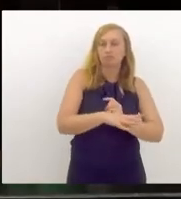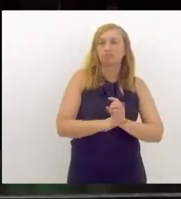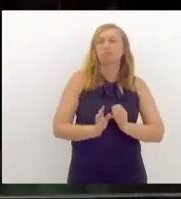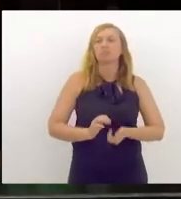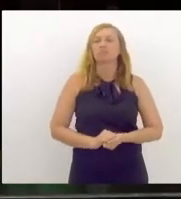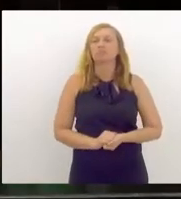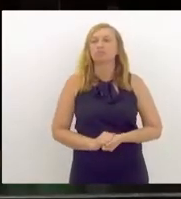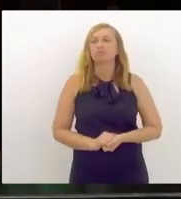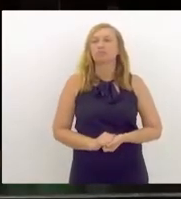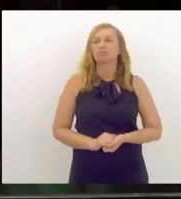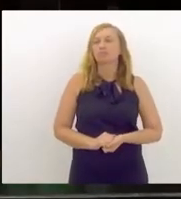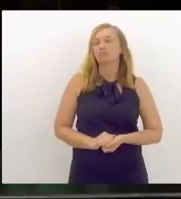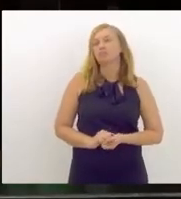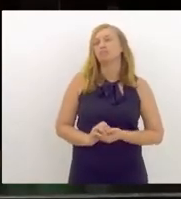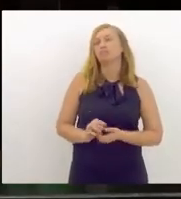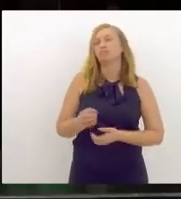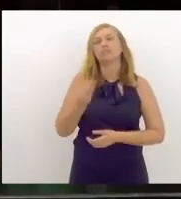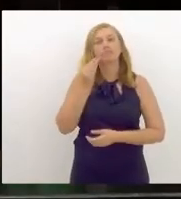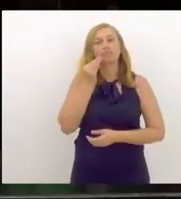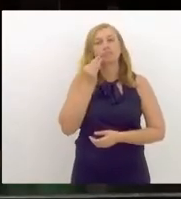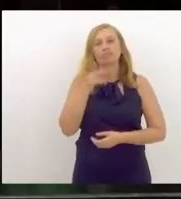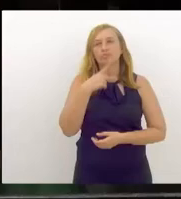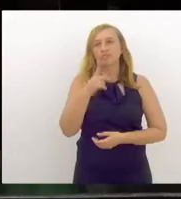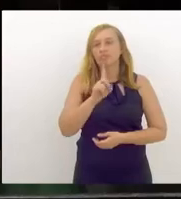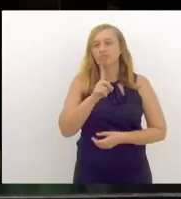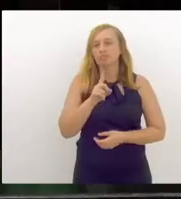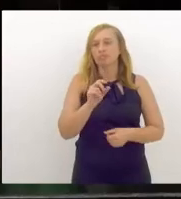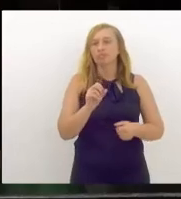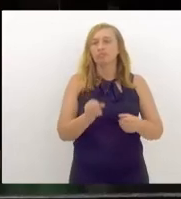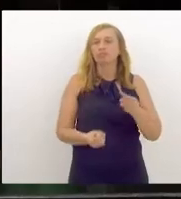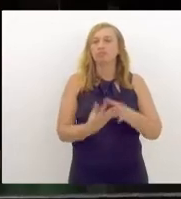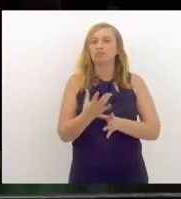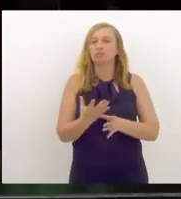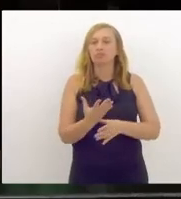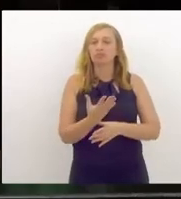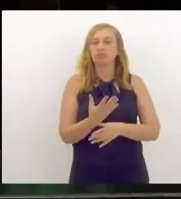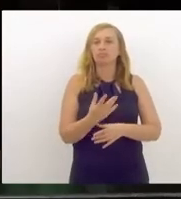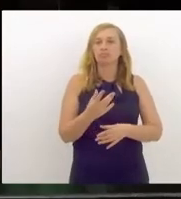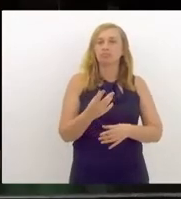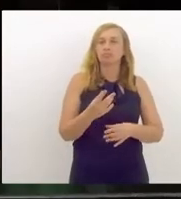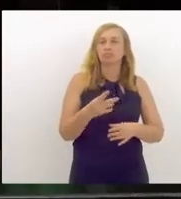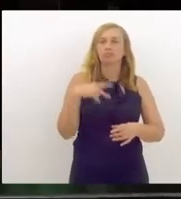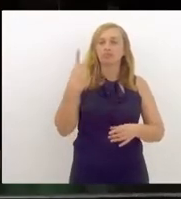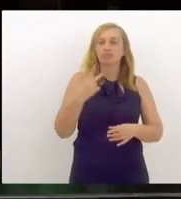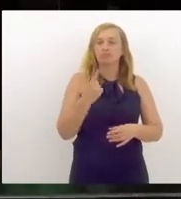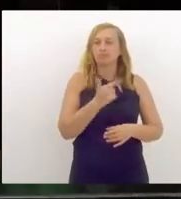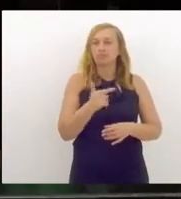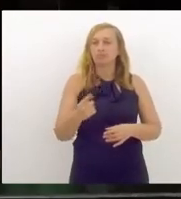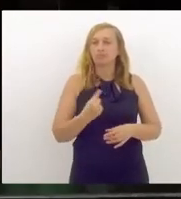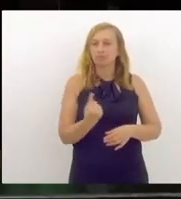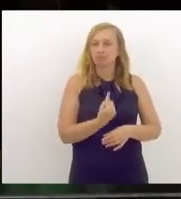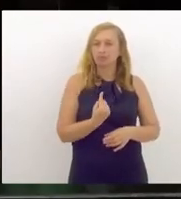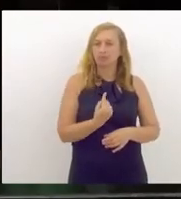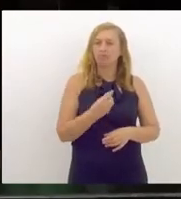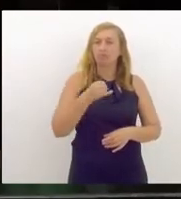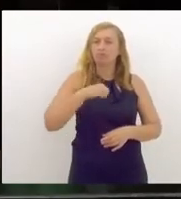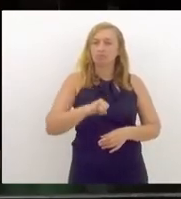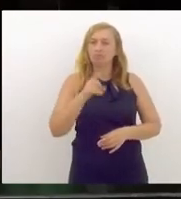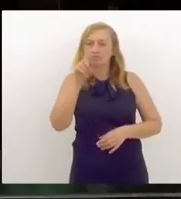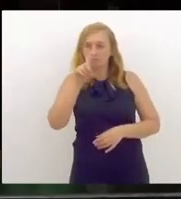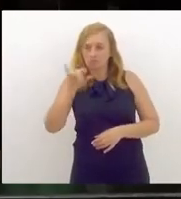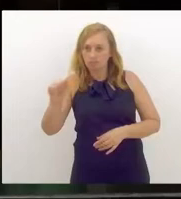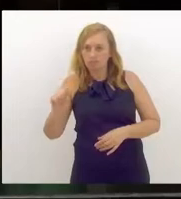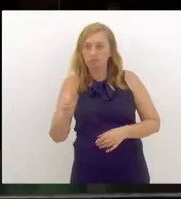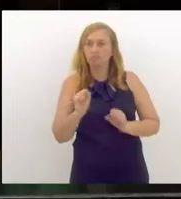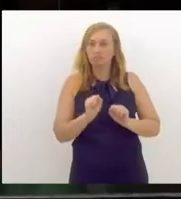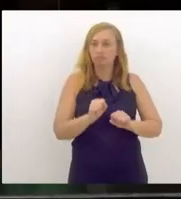a Mônica muito bem diz não farão política sem nós e não o farão se um dia a gente